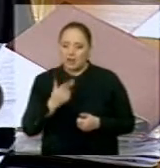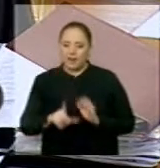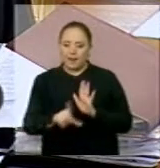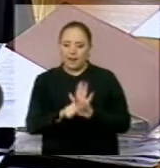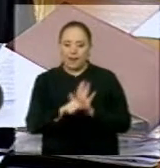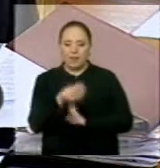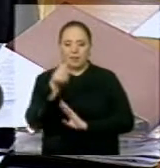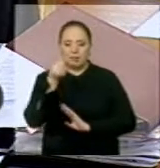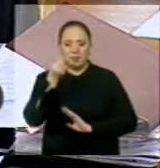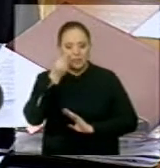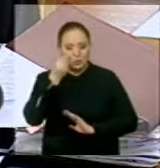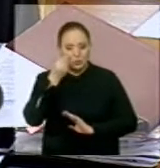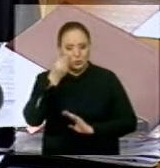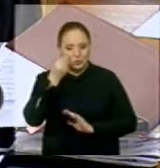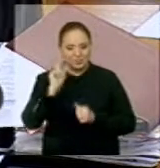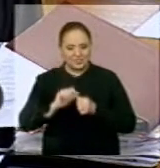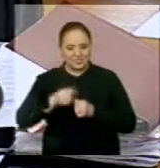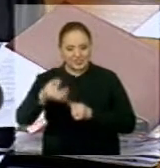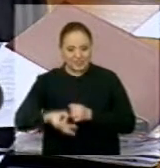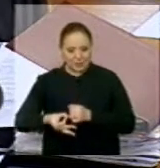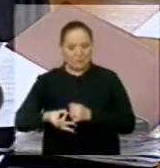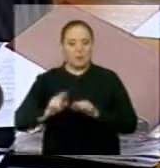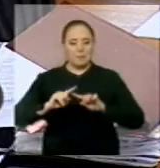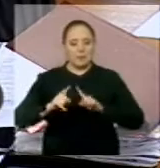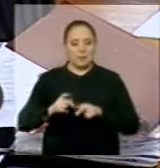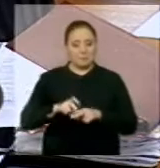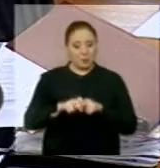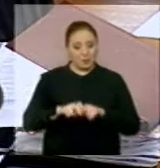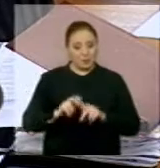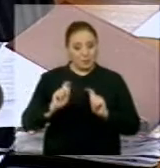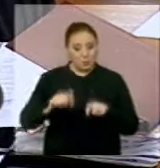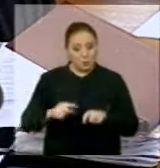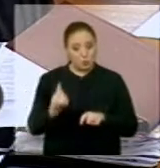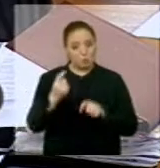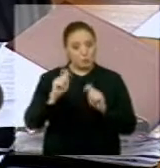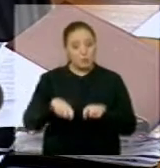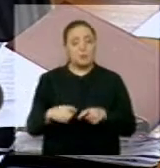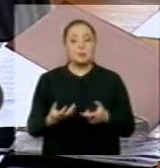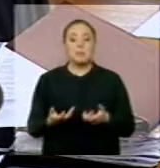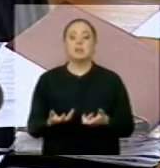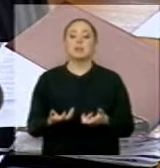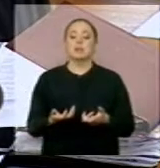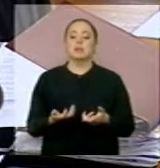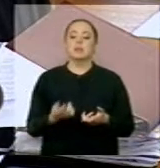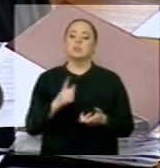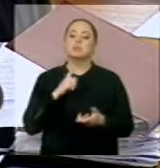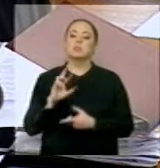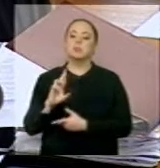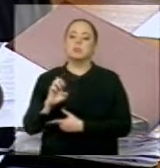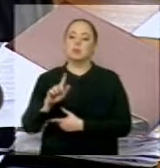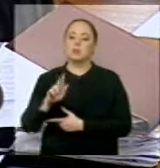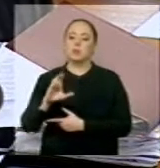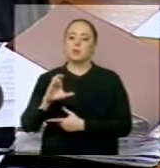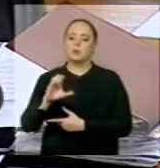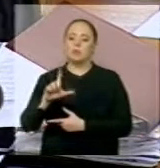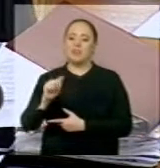tentou realmente acertar, mas em virtude dessa possibilidade de uma regulamentação